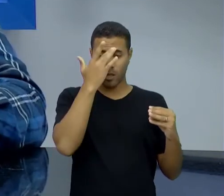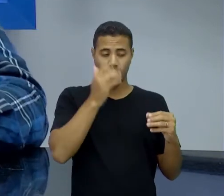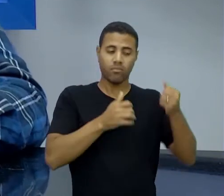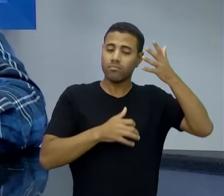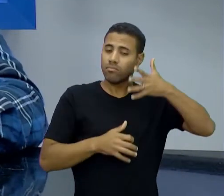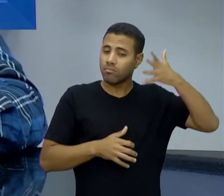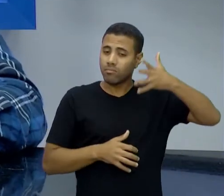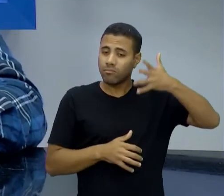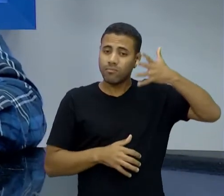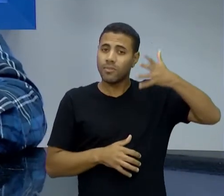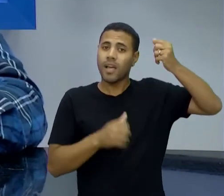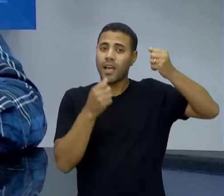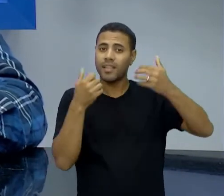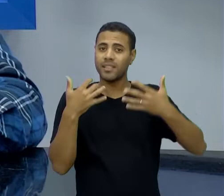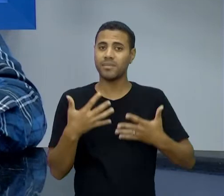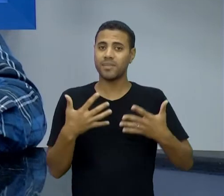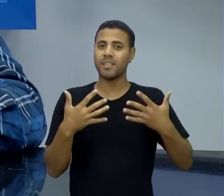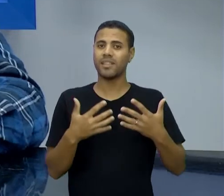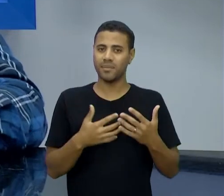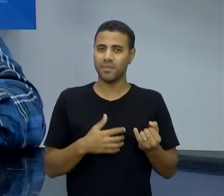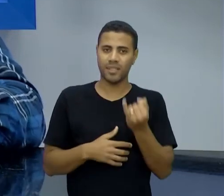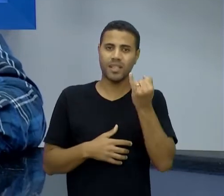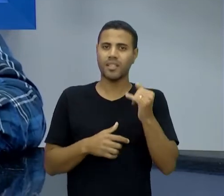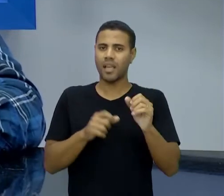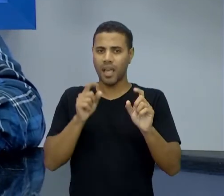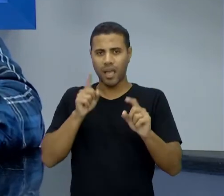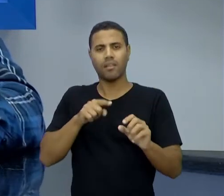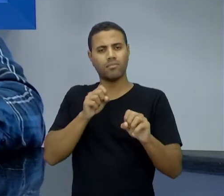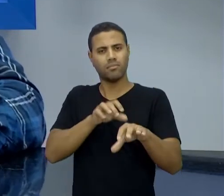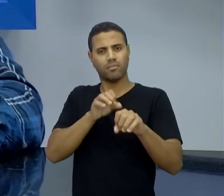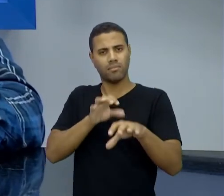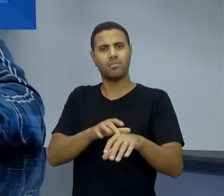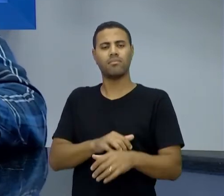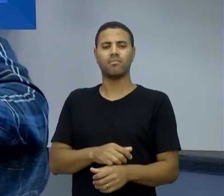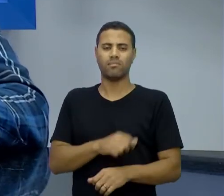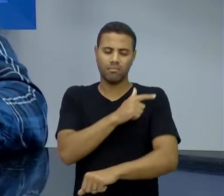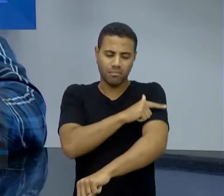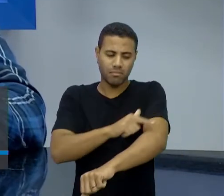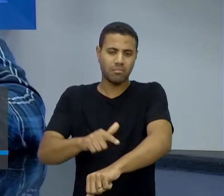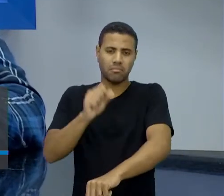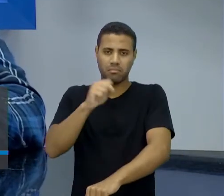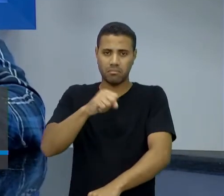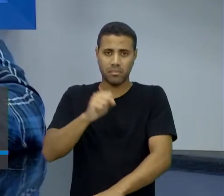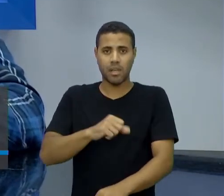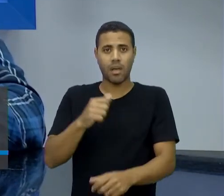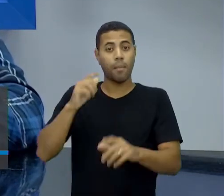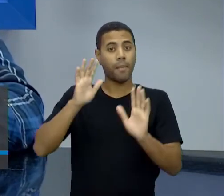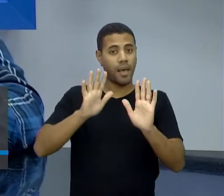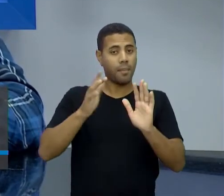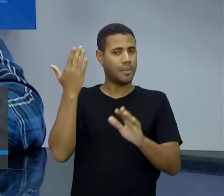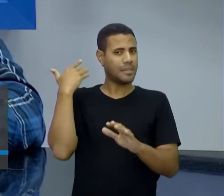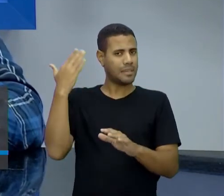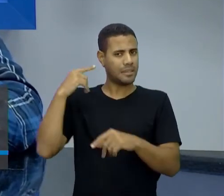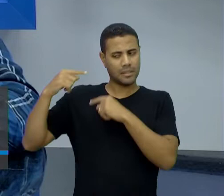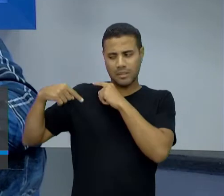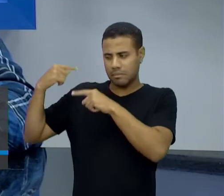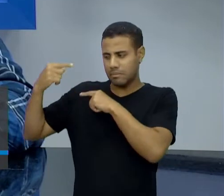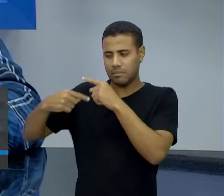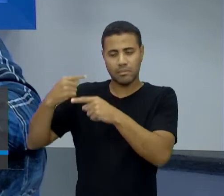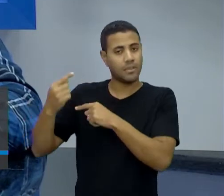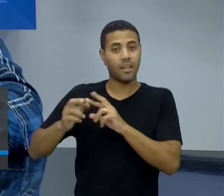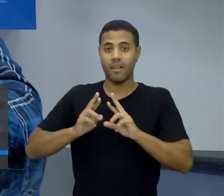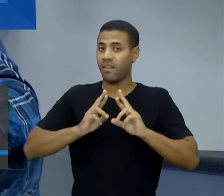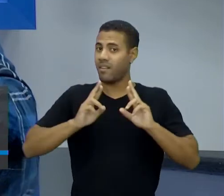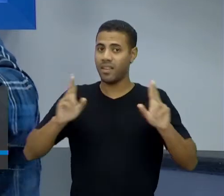papel fundamental como uma base de educação, tudo bem? Mas ao longo da história não foi assim, tá? Então a gente sabe que ao longo